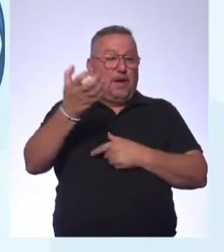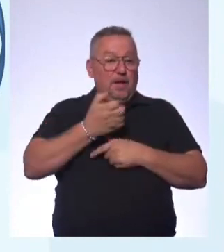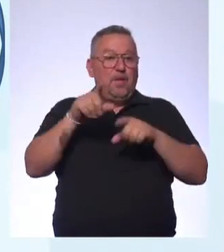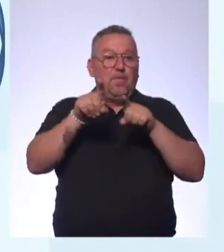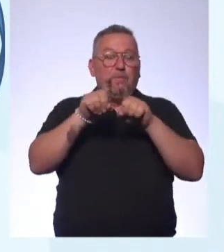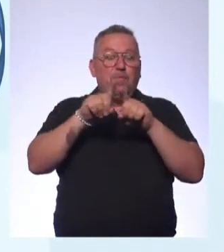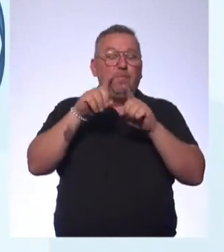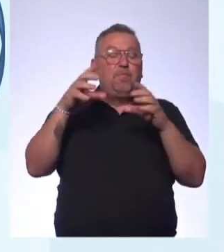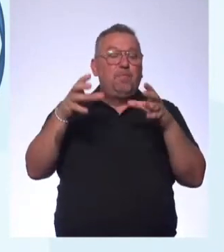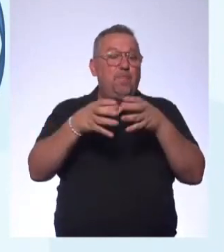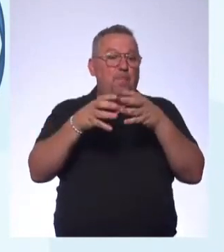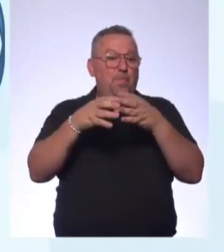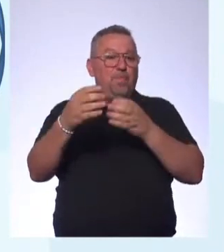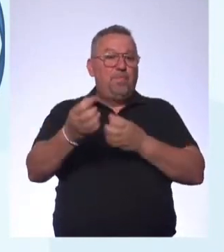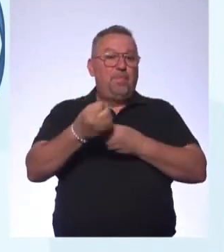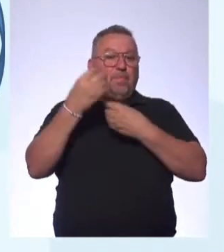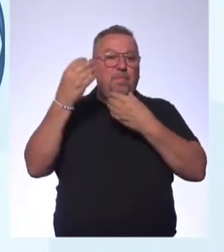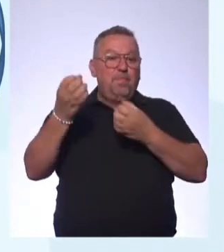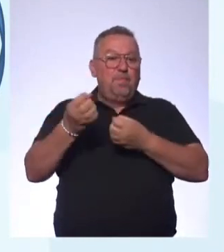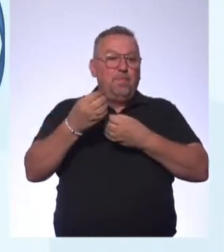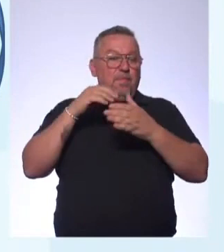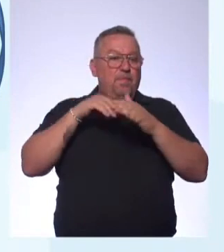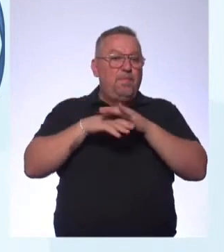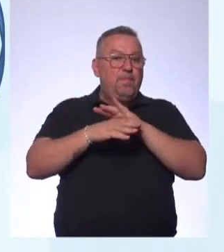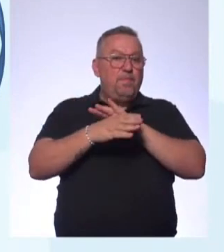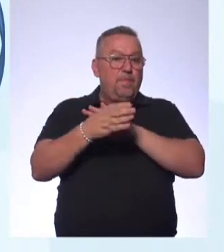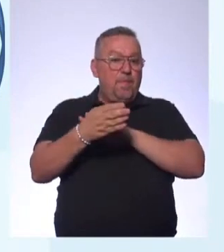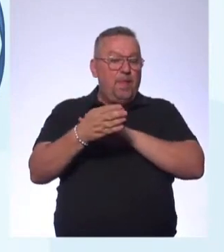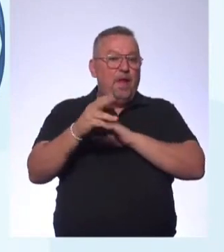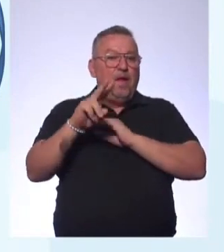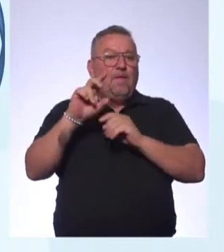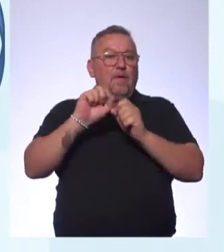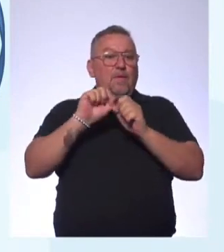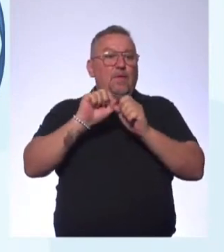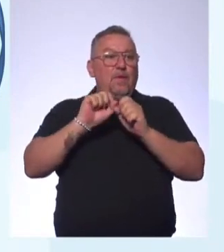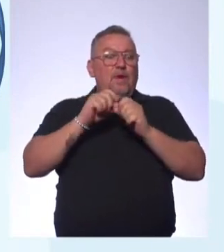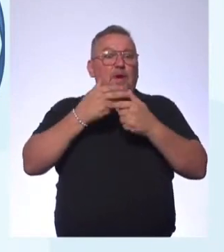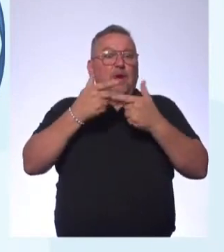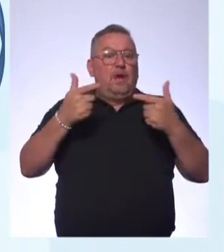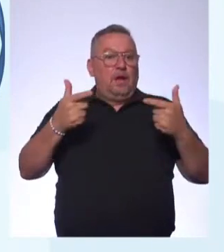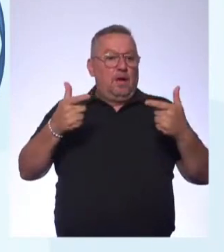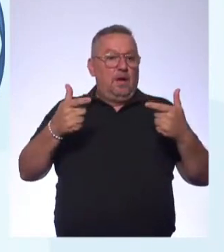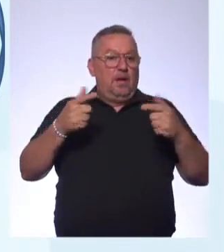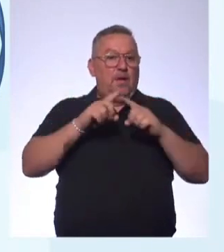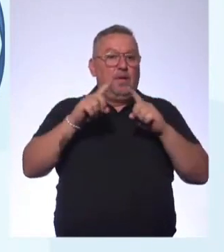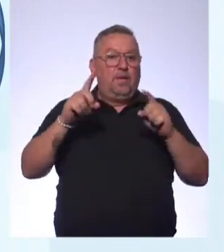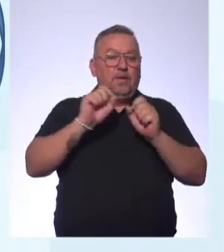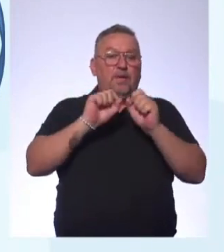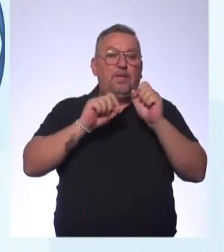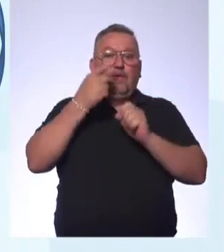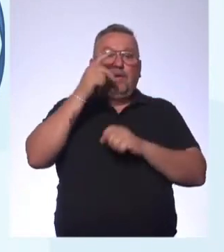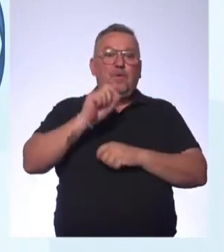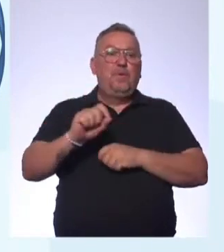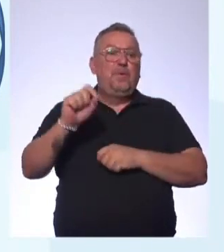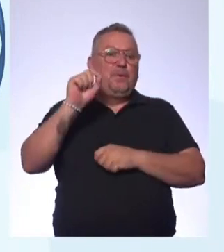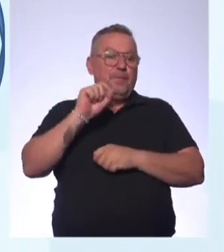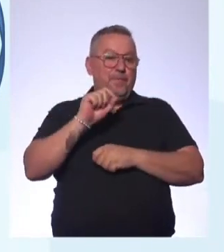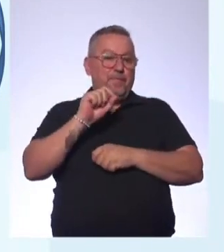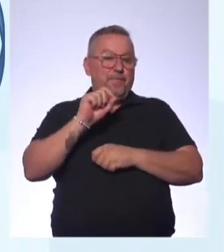esse conjunto de informações e de tradições, ele vai produzir lentes. E nós já estamos falando, né,